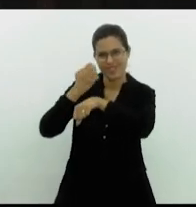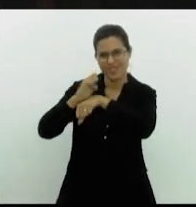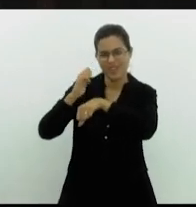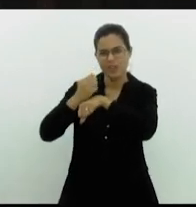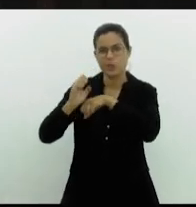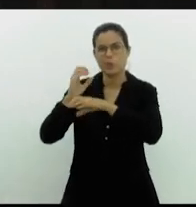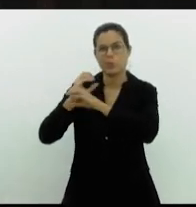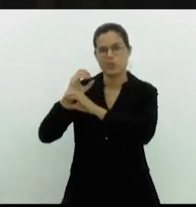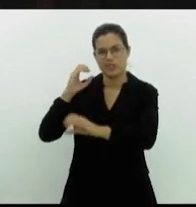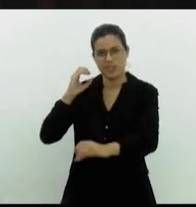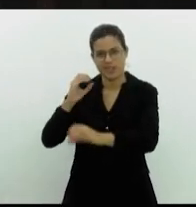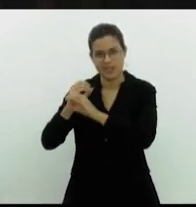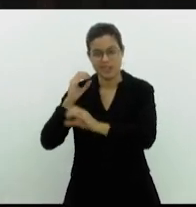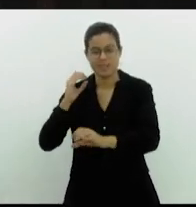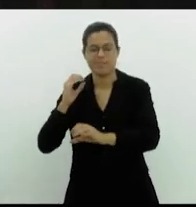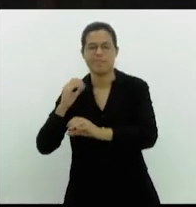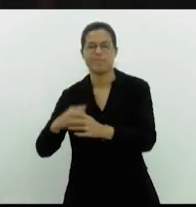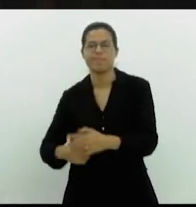engenharia.